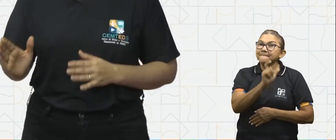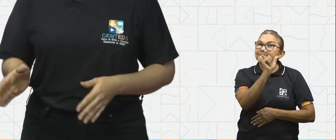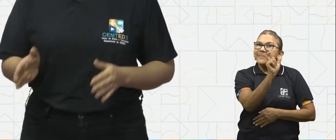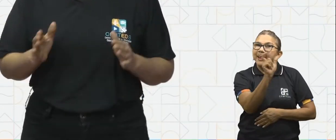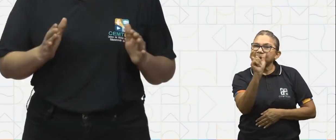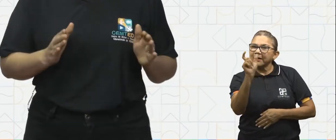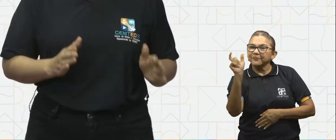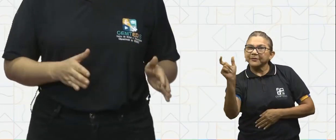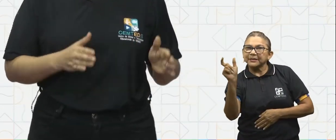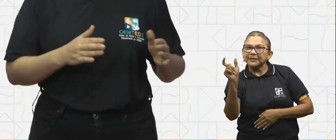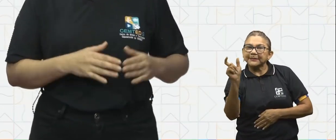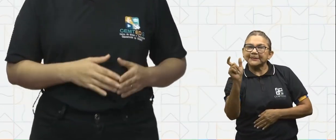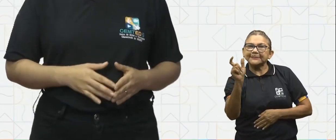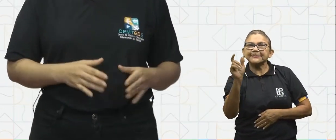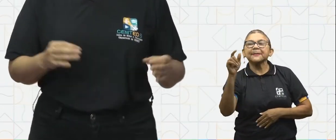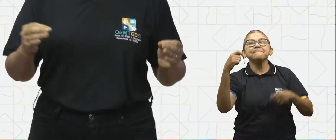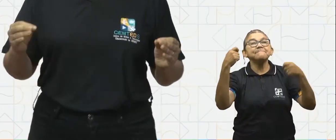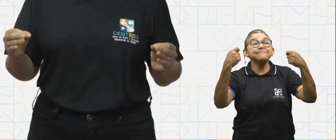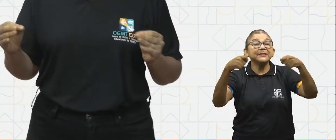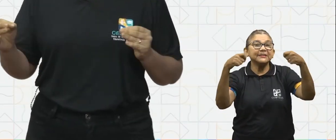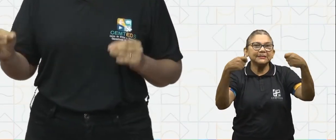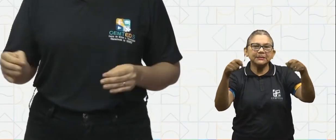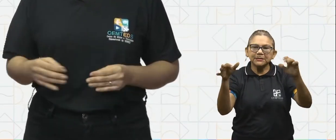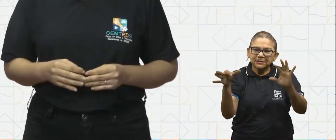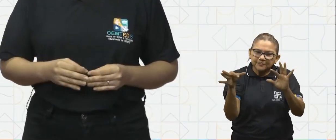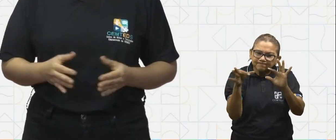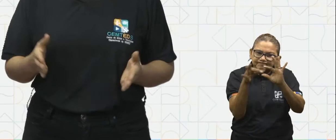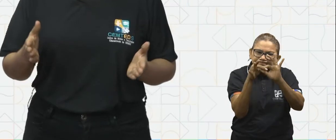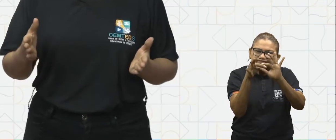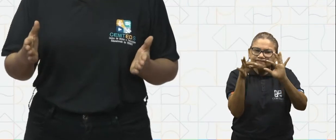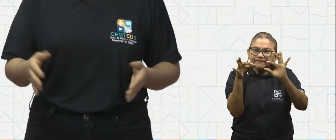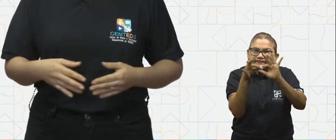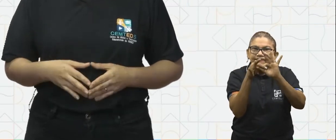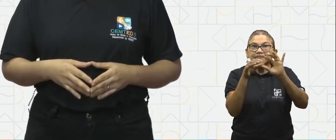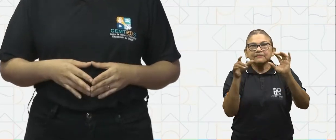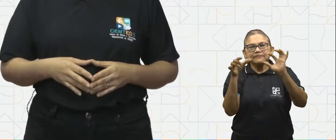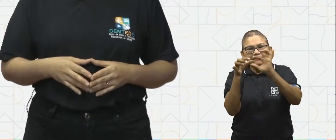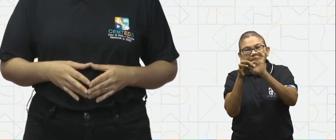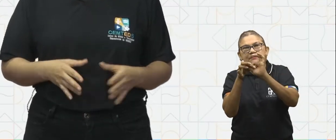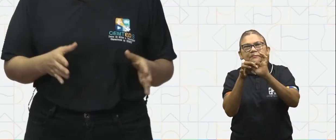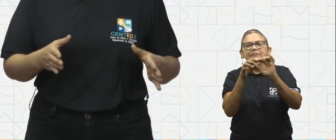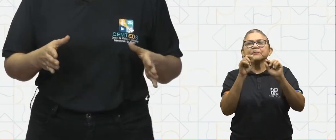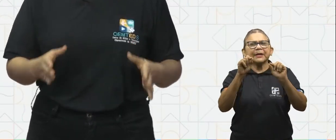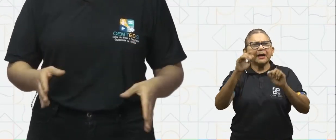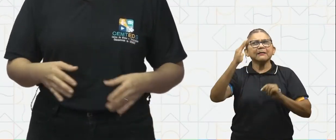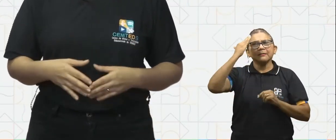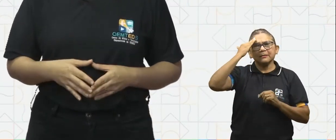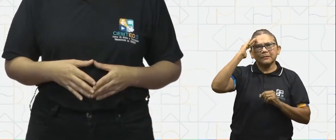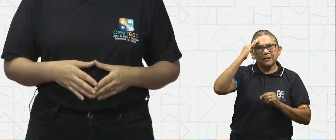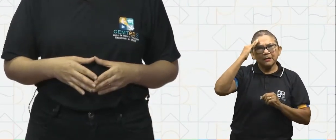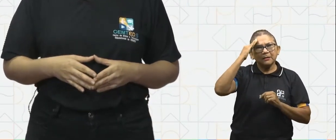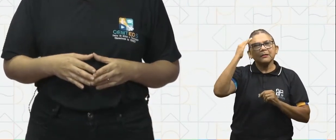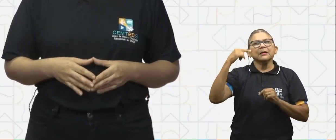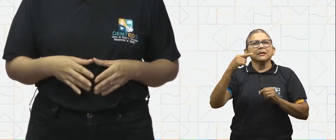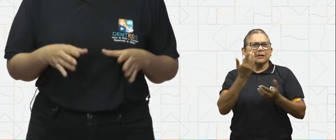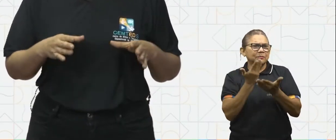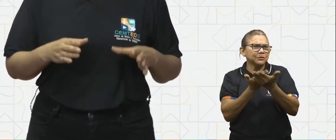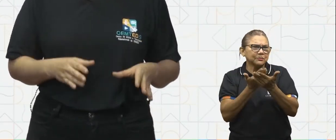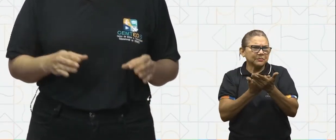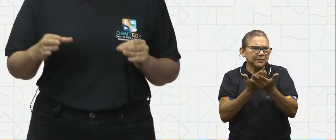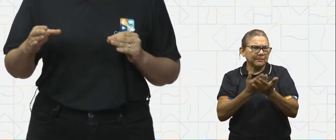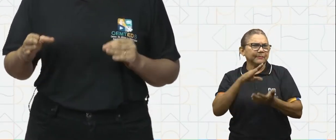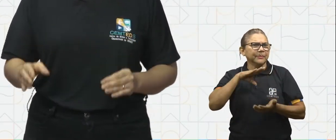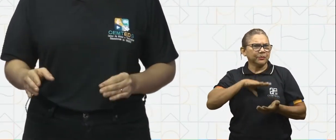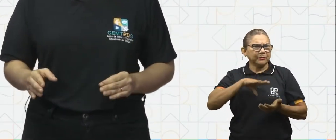palavras dependem uma das outras para melhor compreensão do que se quer dizer. Caminhar pela língua portuguesa